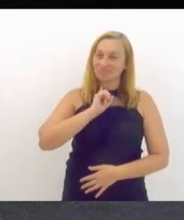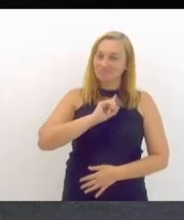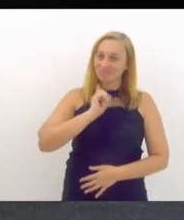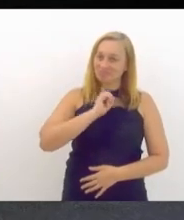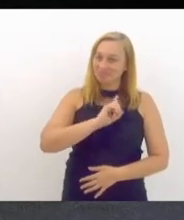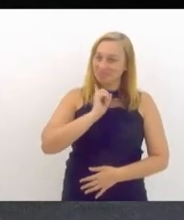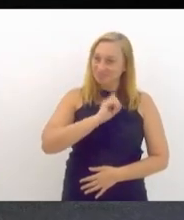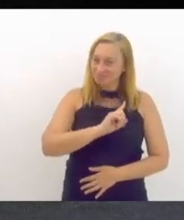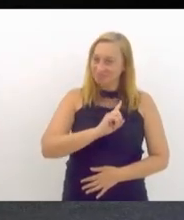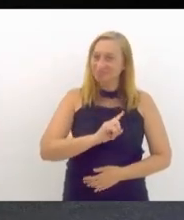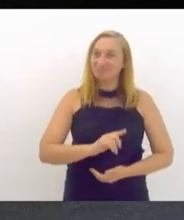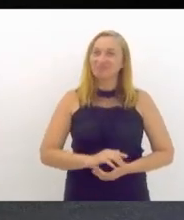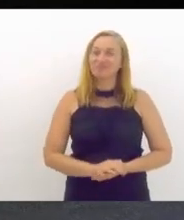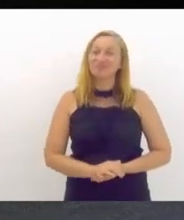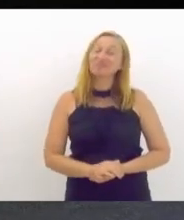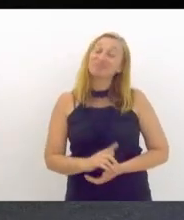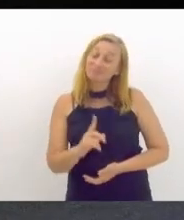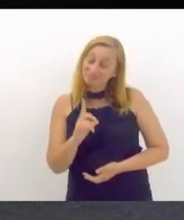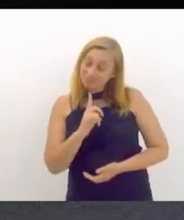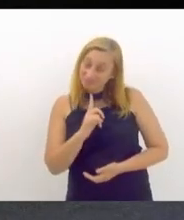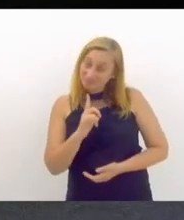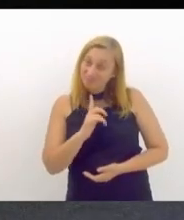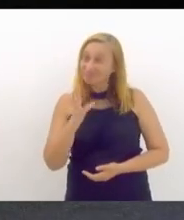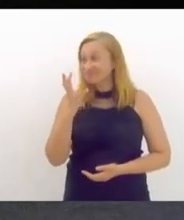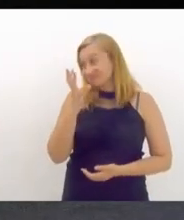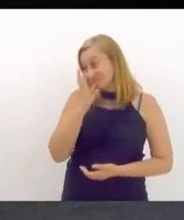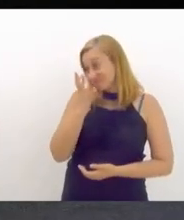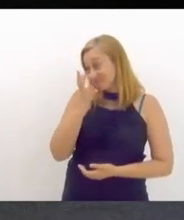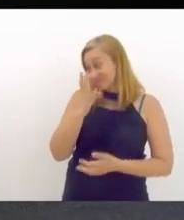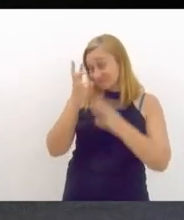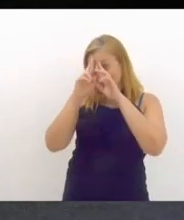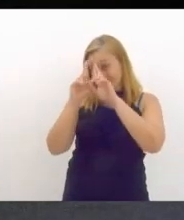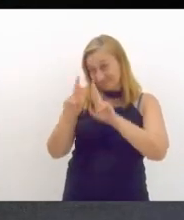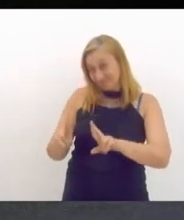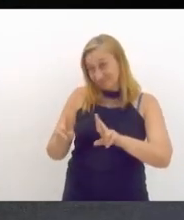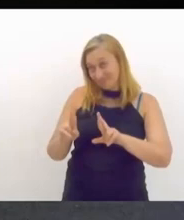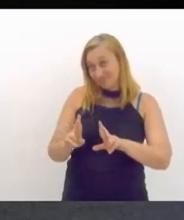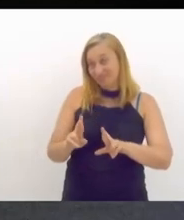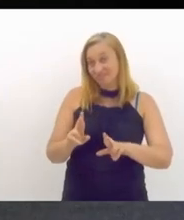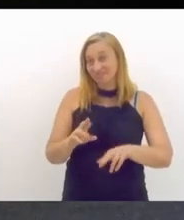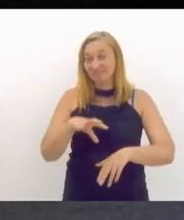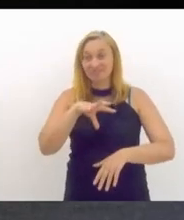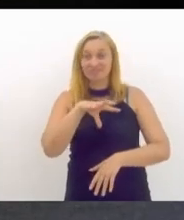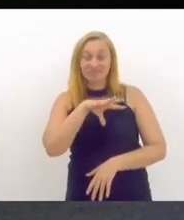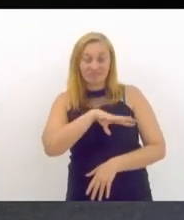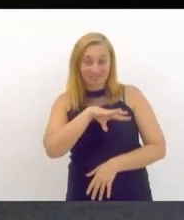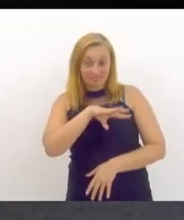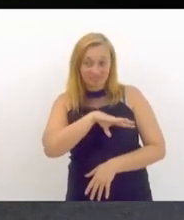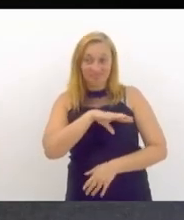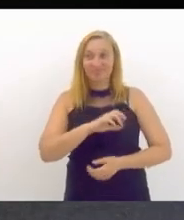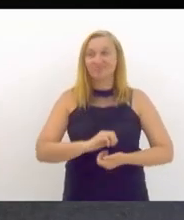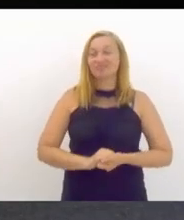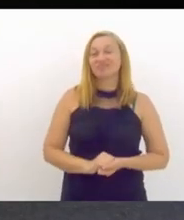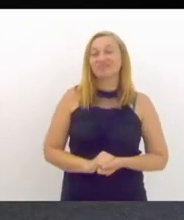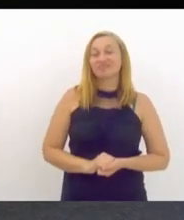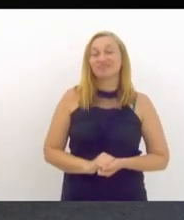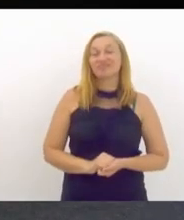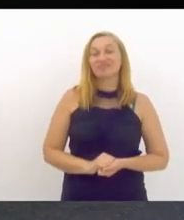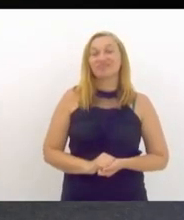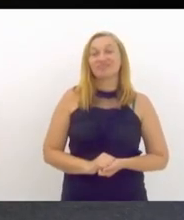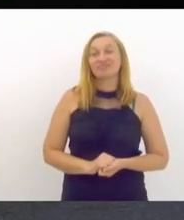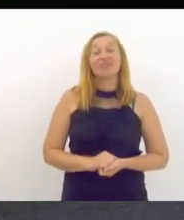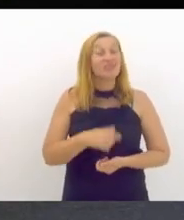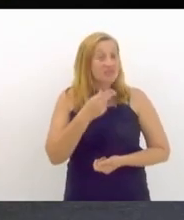renitente, eu tenho admiração e respeito pelo Clube de Regatas de Vasco da Gama.